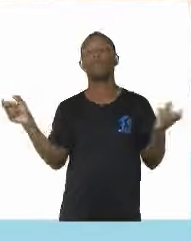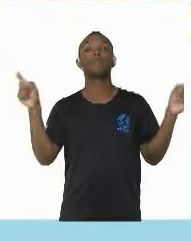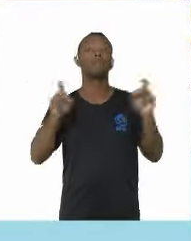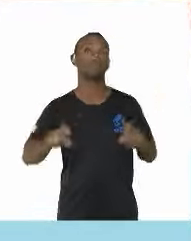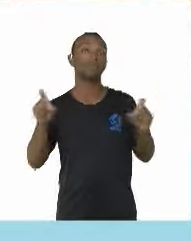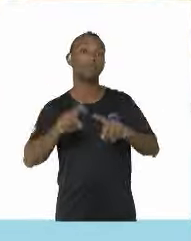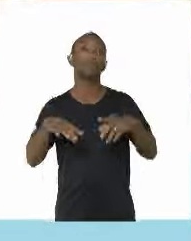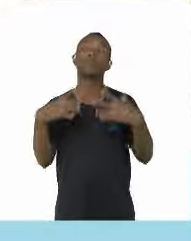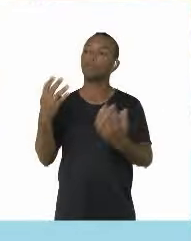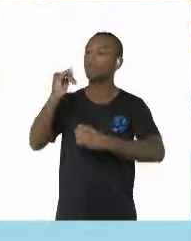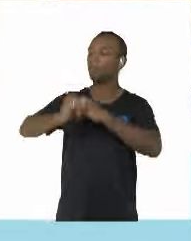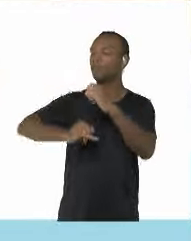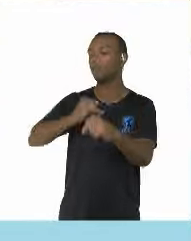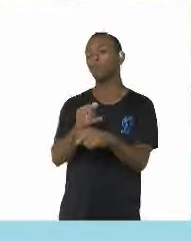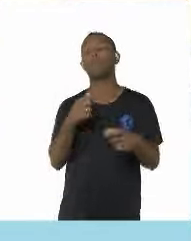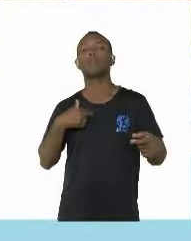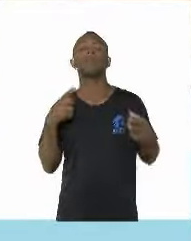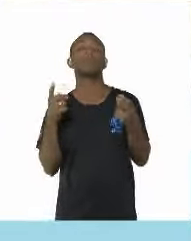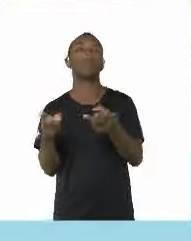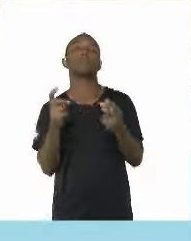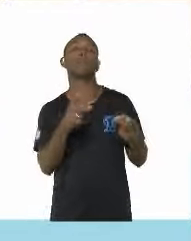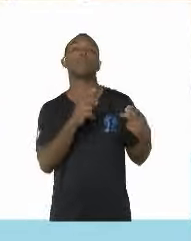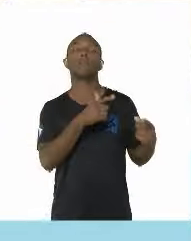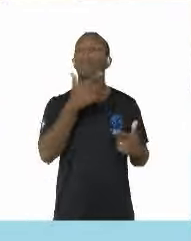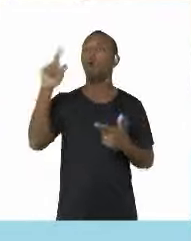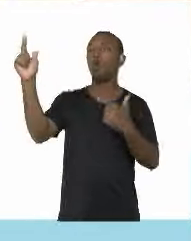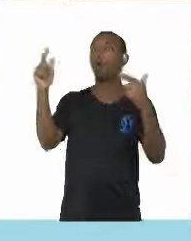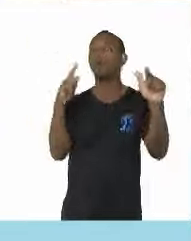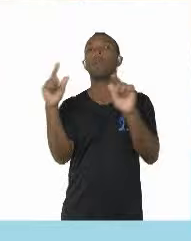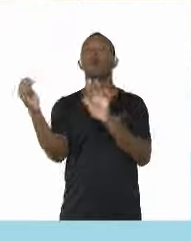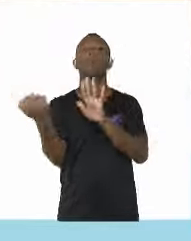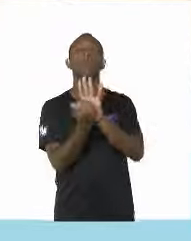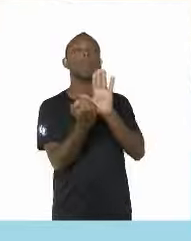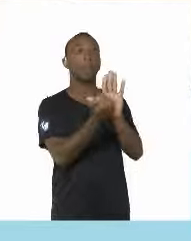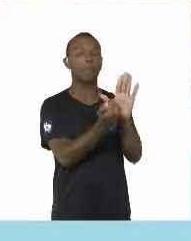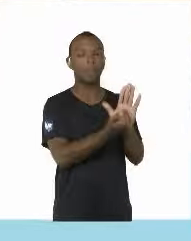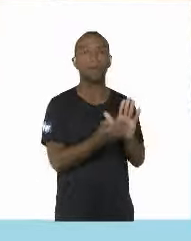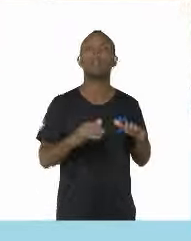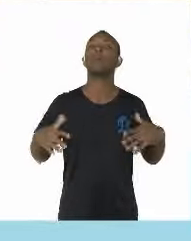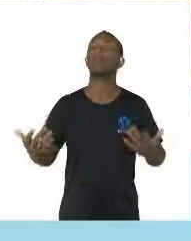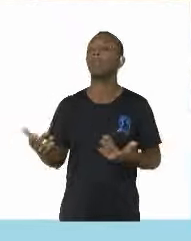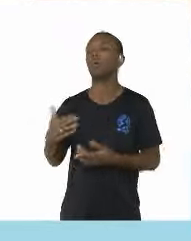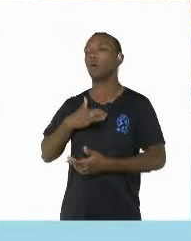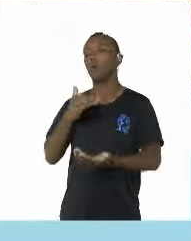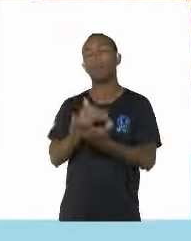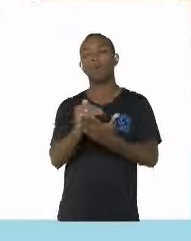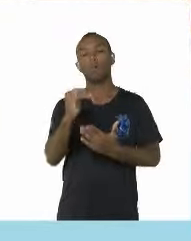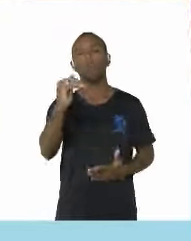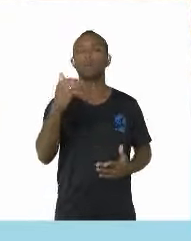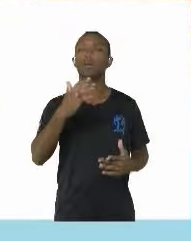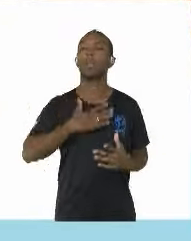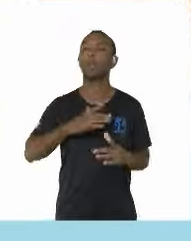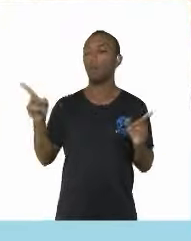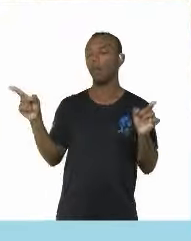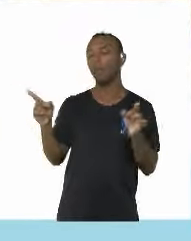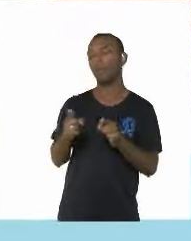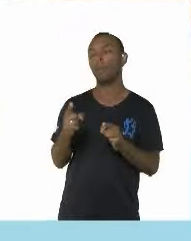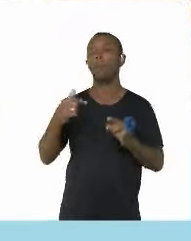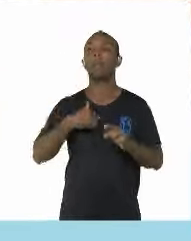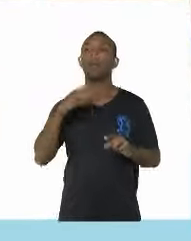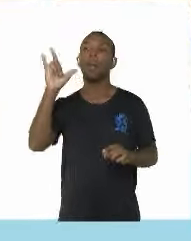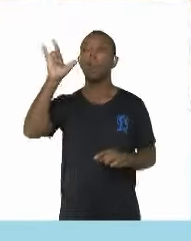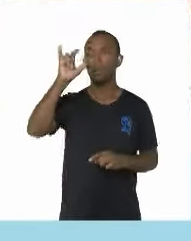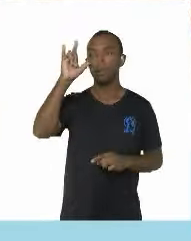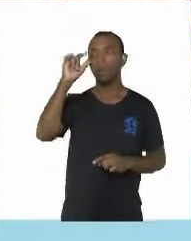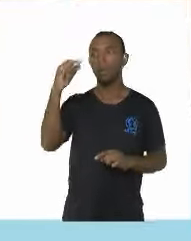vou vender pela internet as minhas estampas para outras marcas e outras empresas. E assim foi, né? Essa aqui é uma pequena amostra da evolução do meu Instagram, que